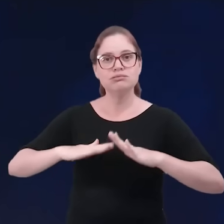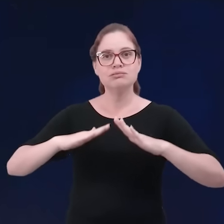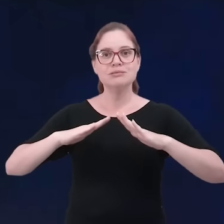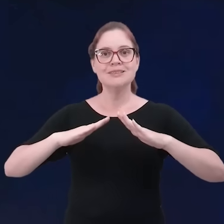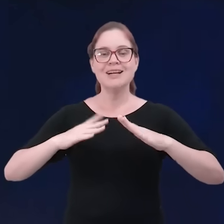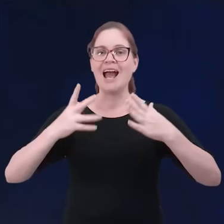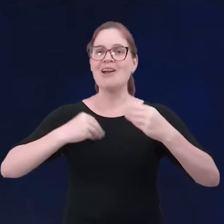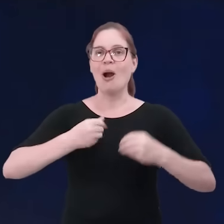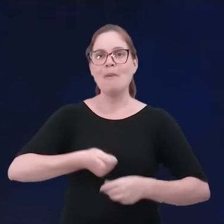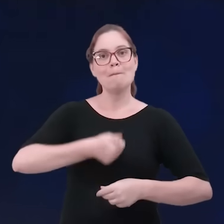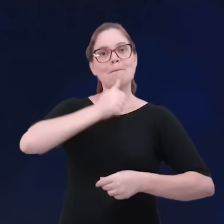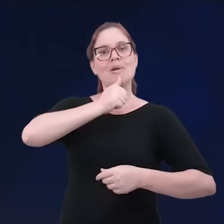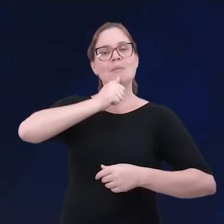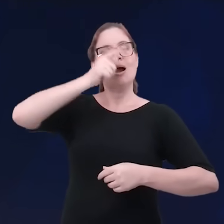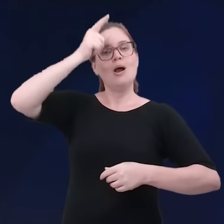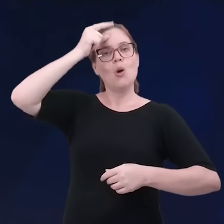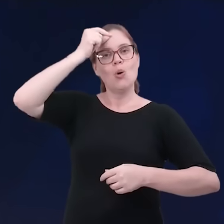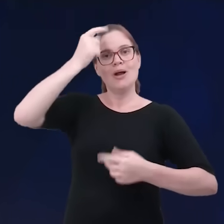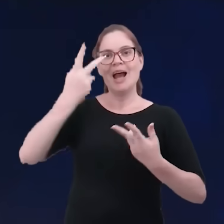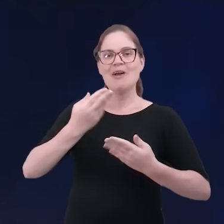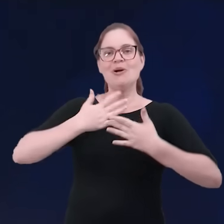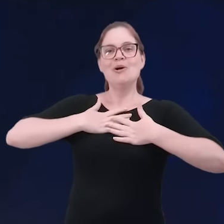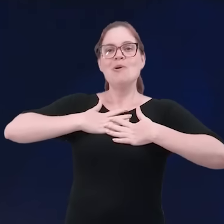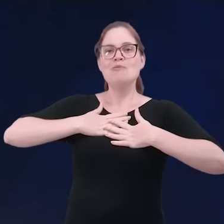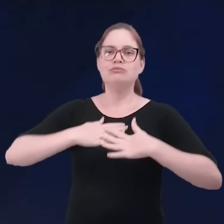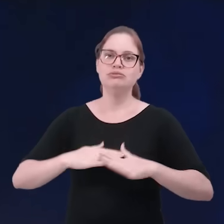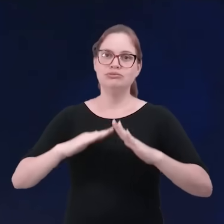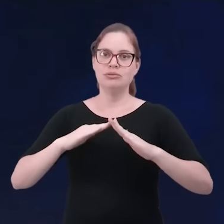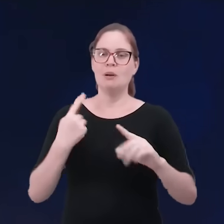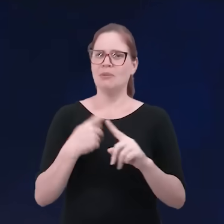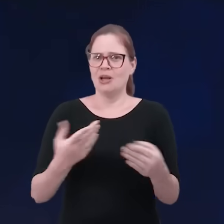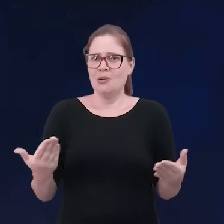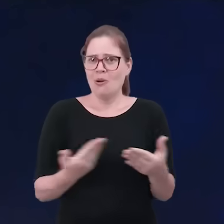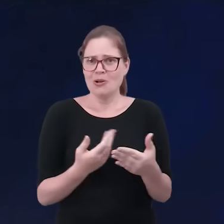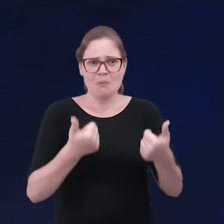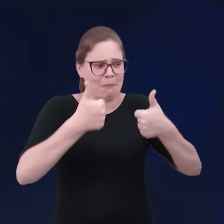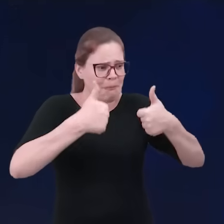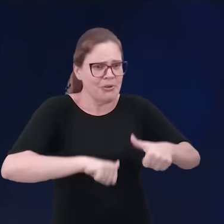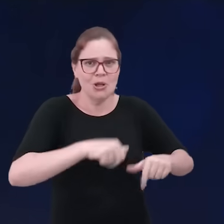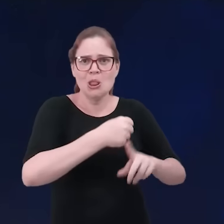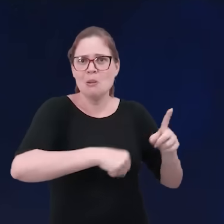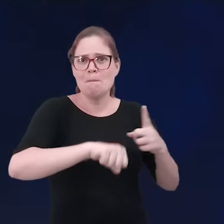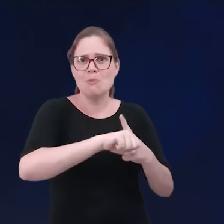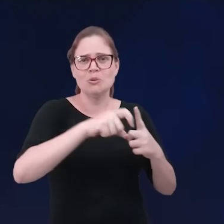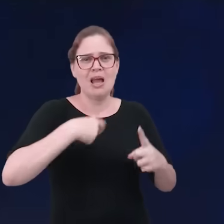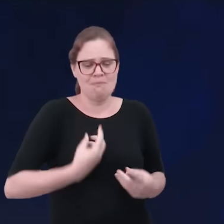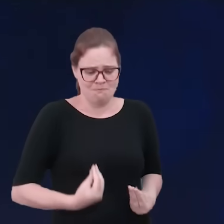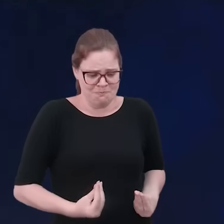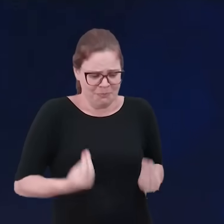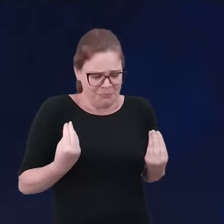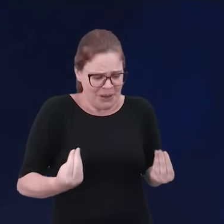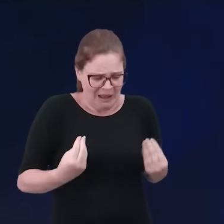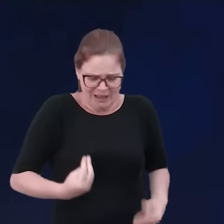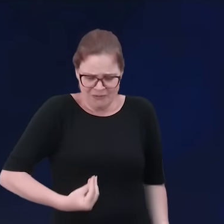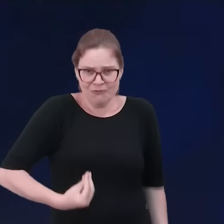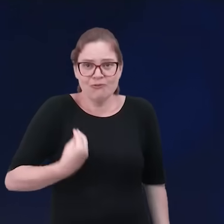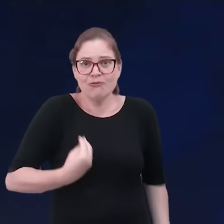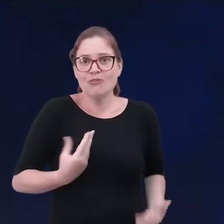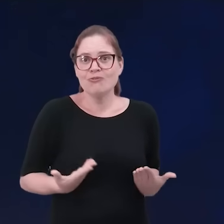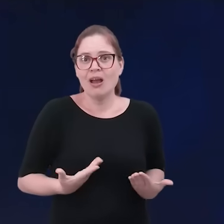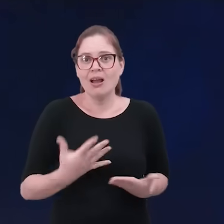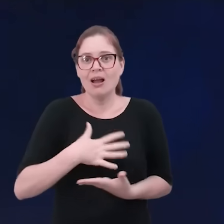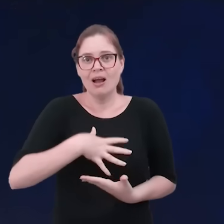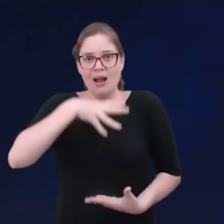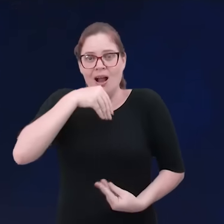nossos dias. A maior crise é a crise da existência. É o homem que muitas vezes tem uma sede interior, ele